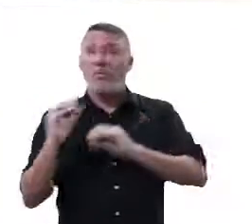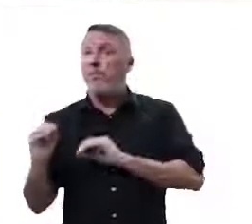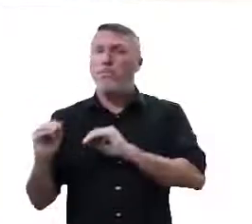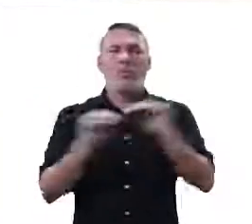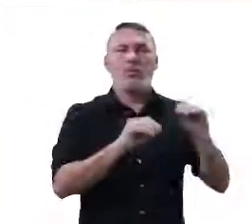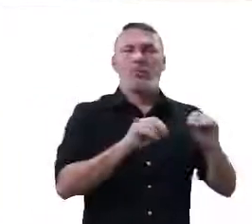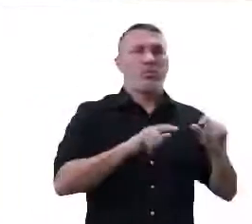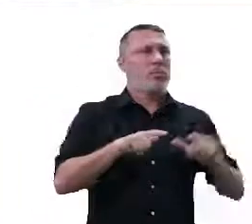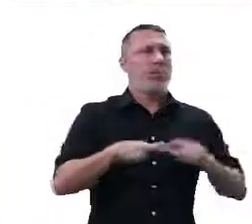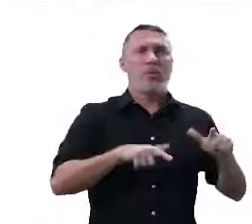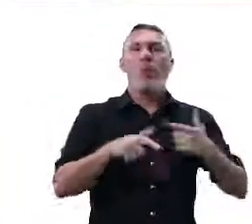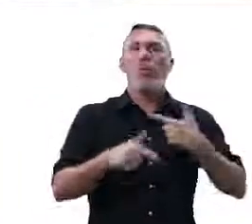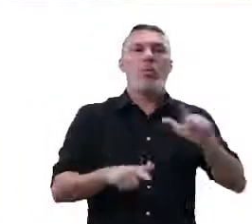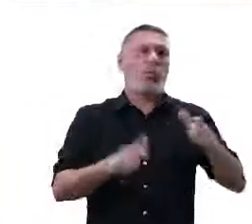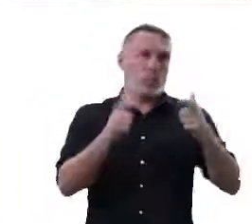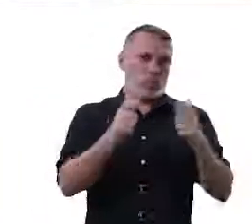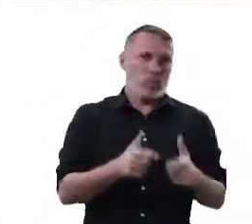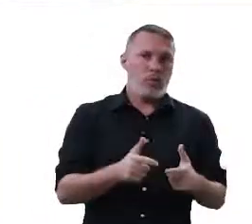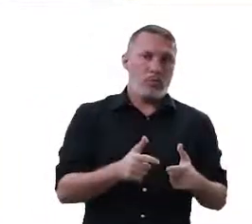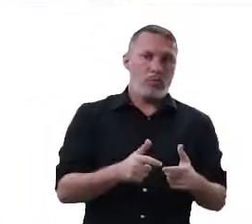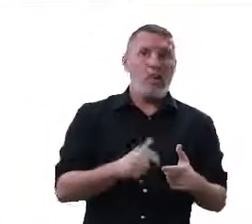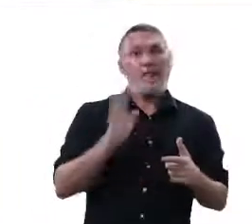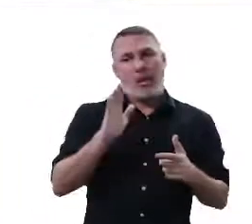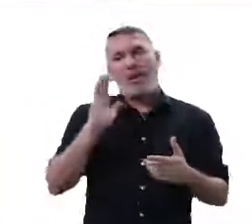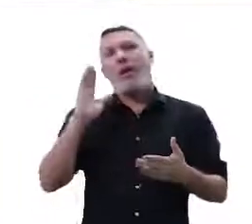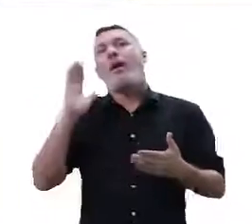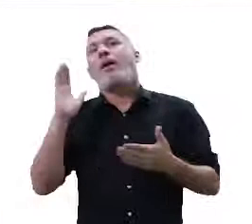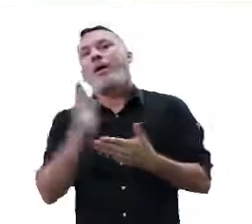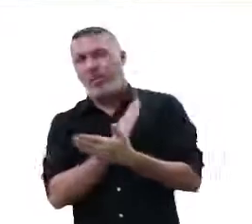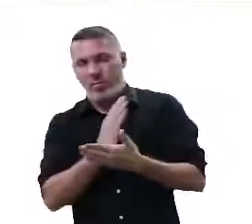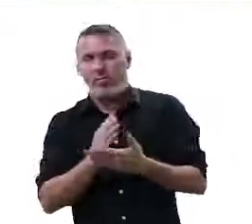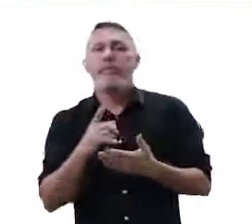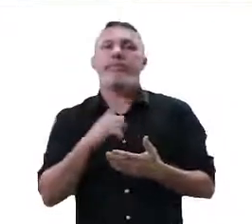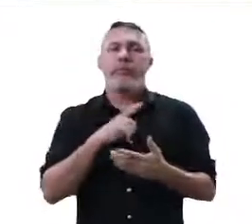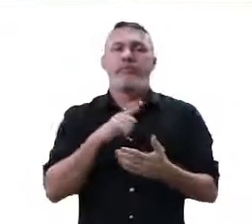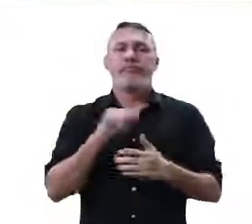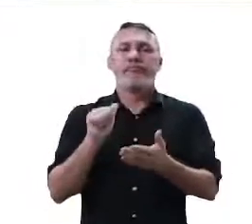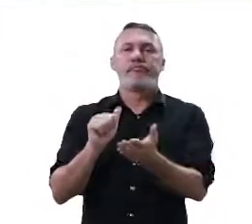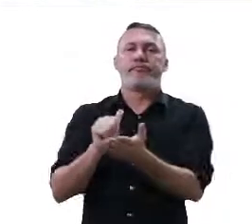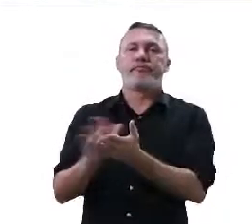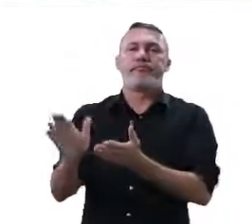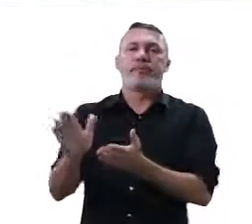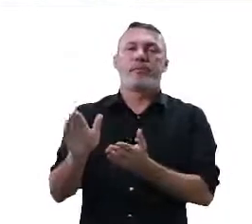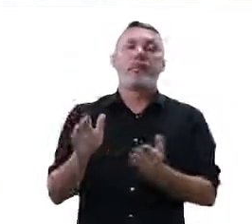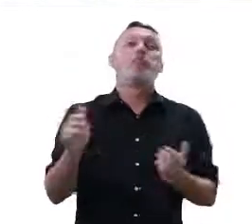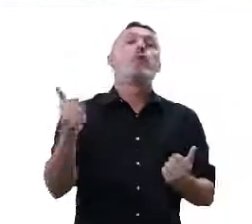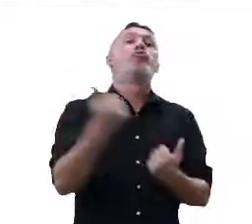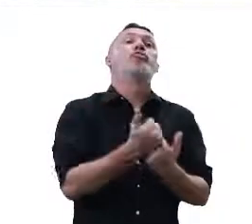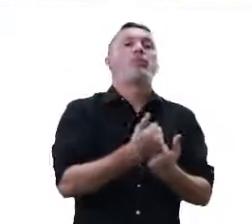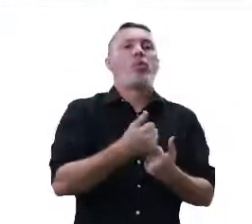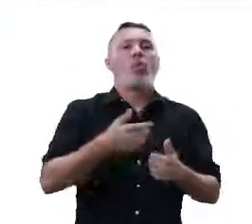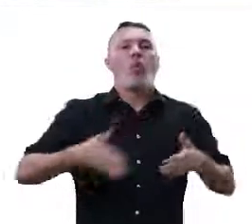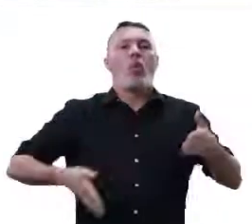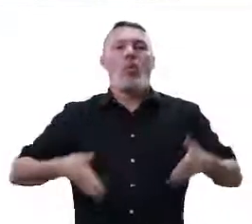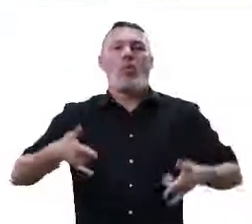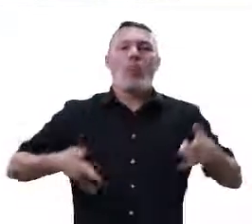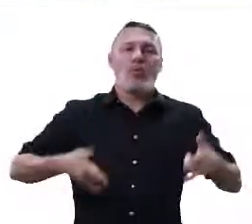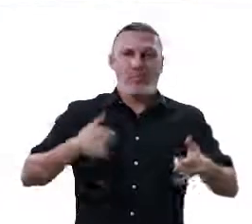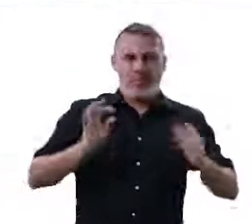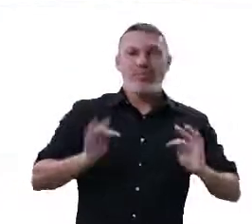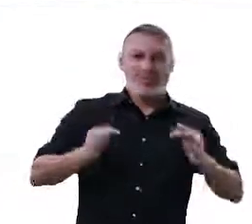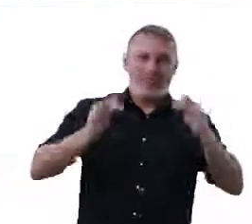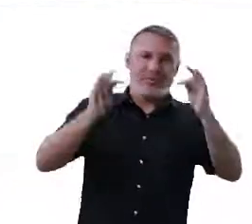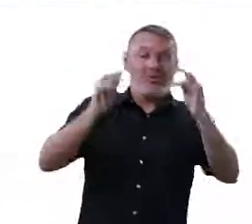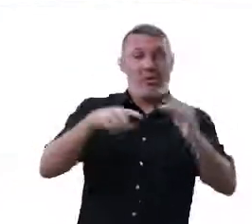fábrica. Ou, no pior dos casos, que não é muito raro, ele perde o emprego para o robô, né? Então, essa